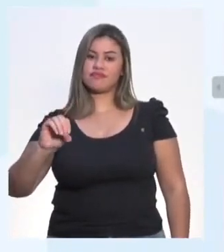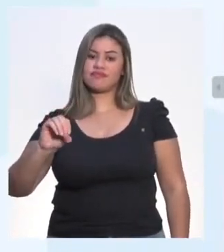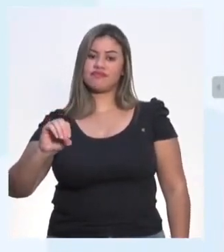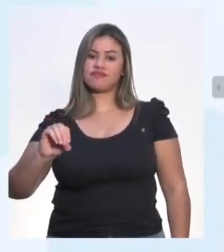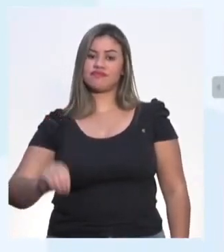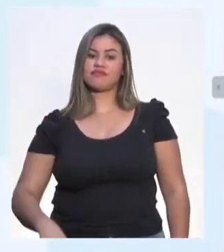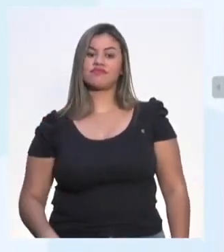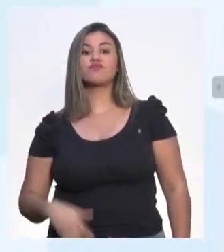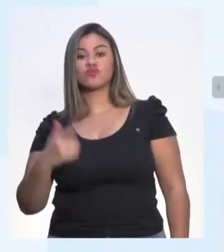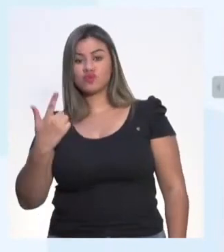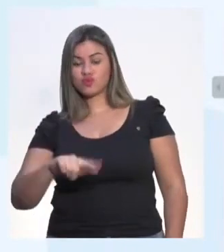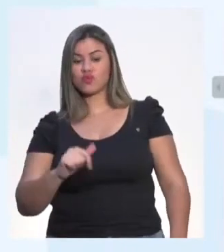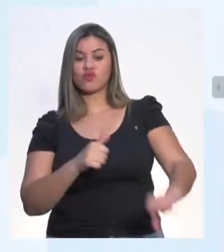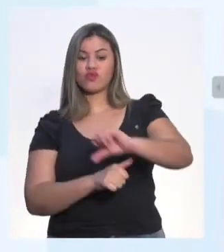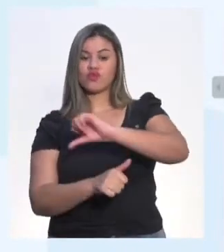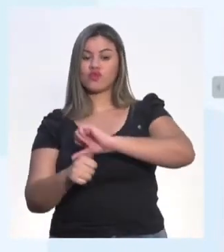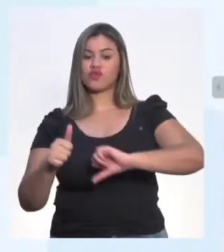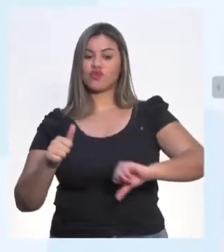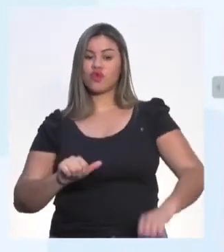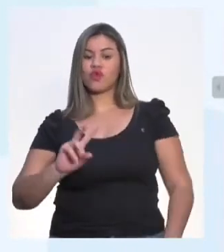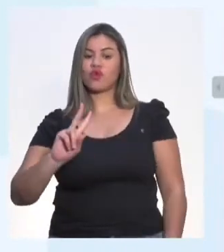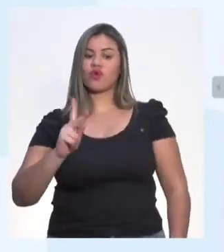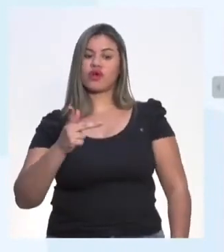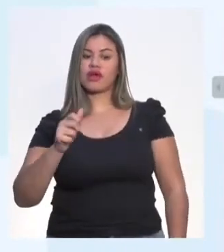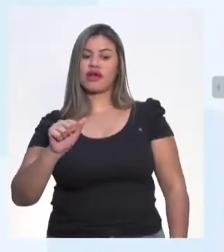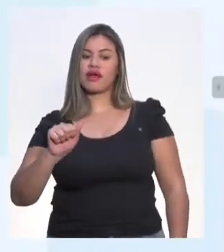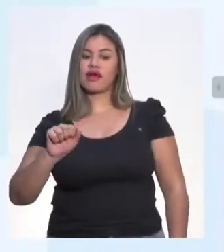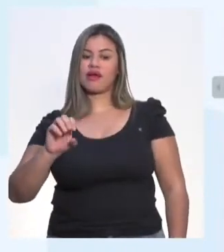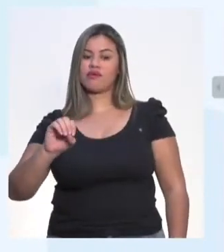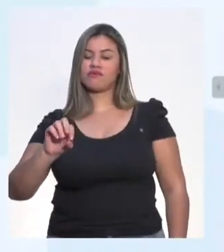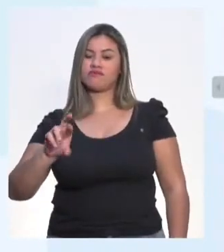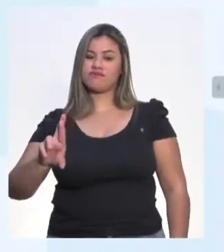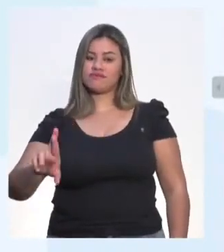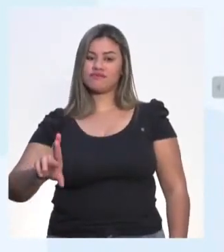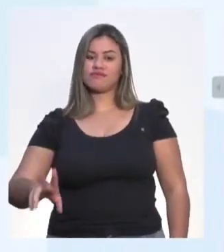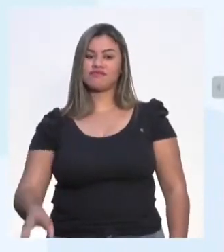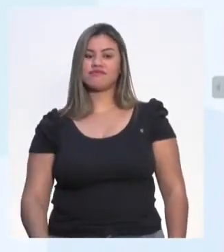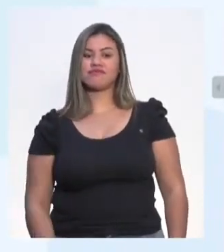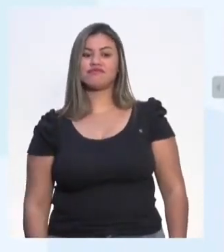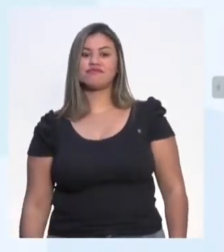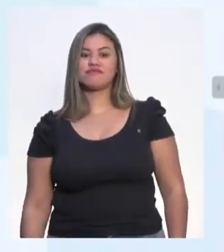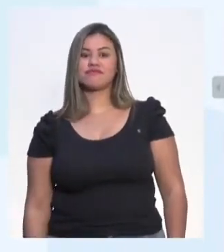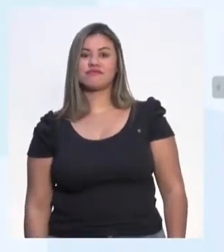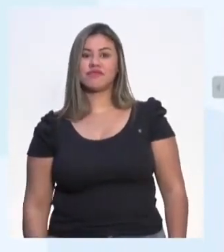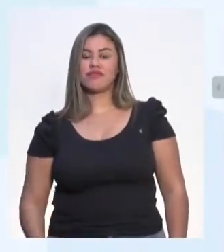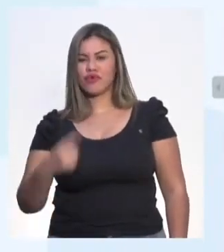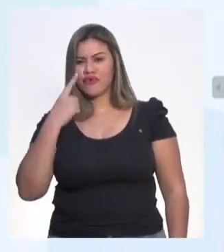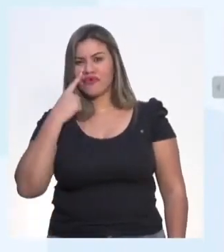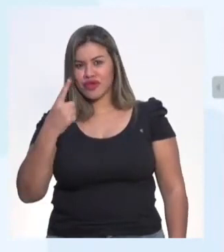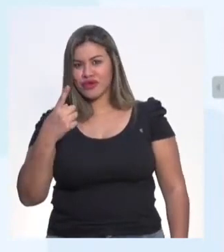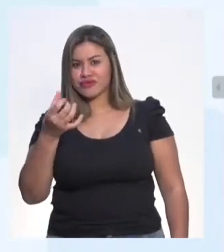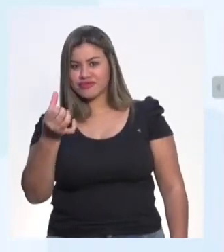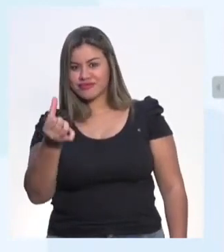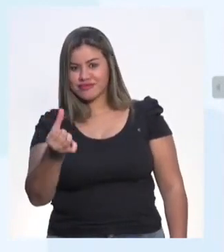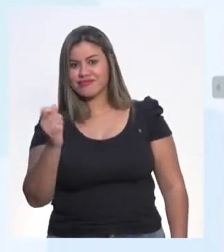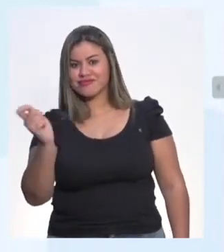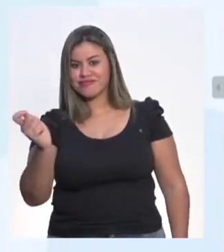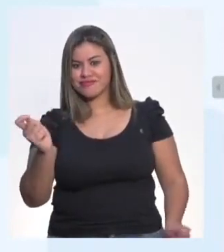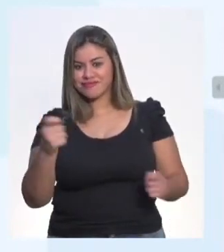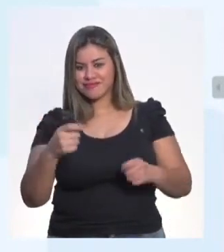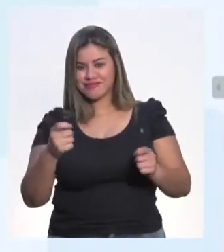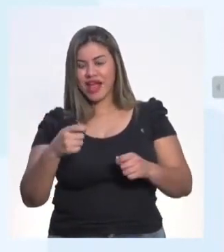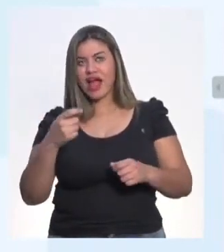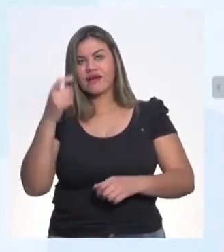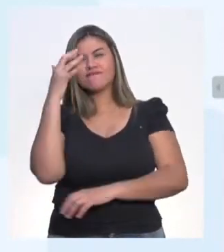o R com o O. Muito bem. Aqui já fiz 6. Agora eu tenho